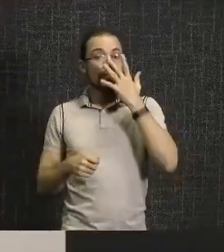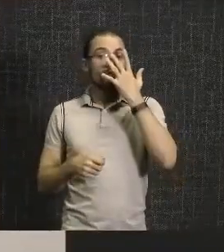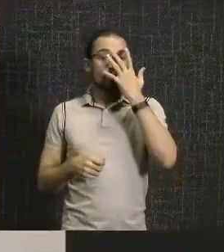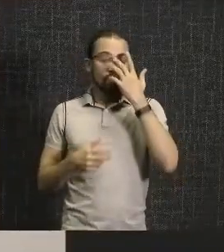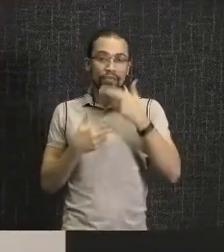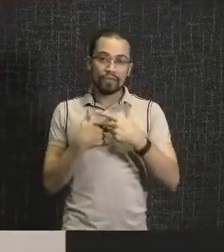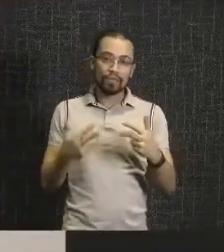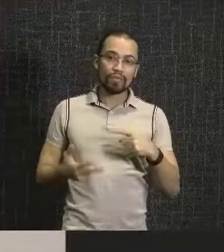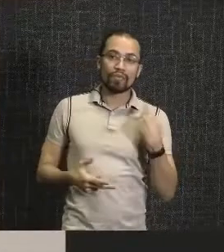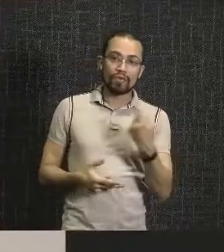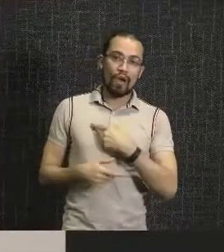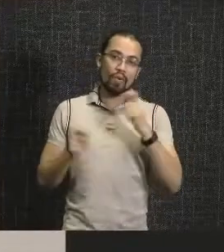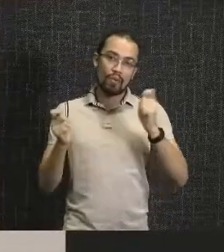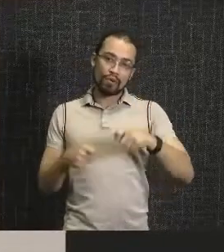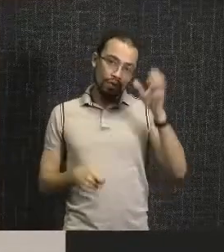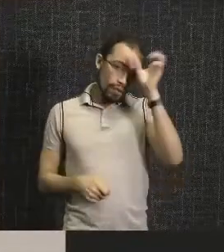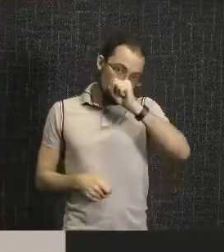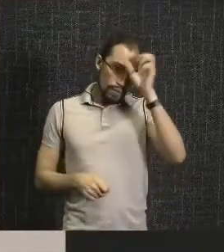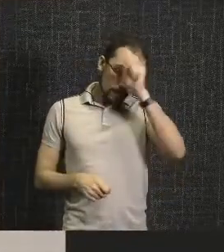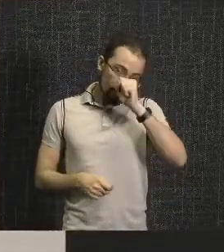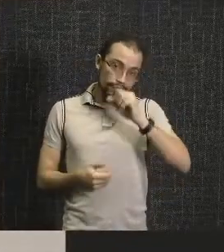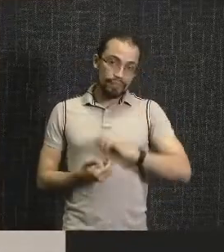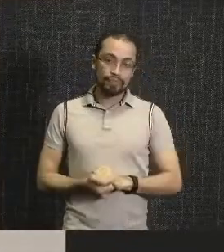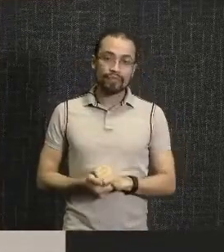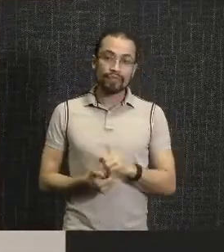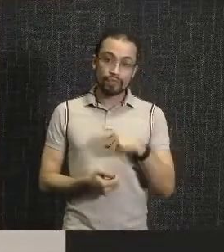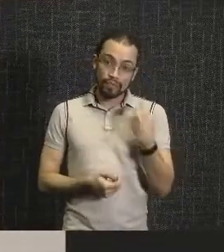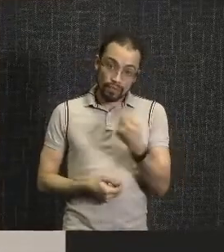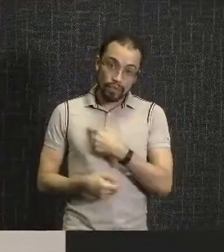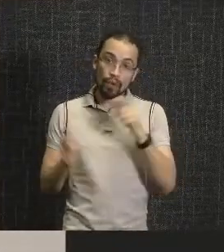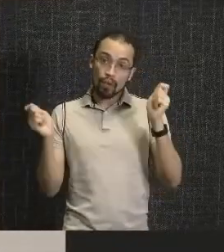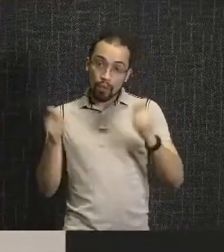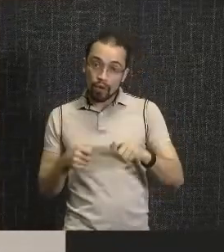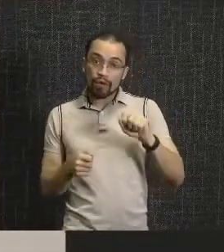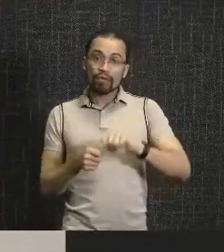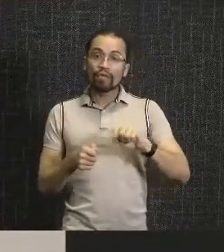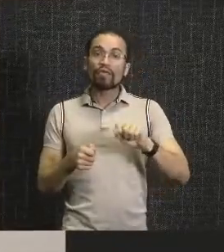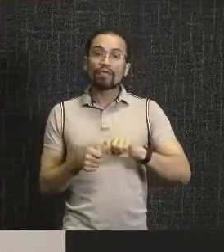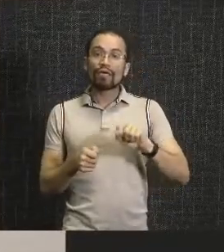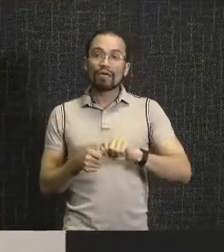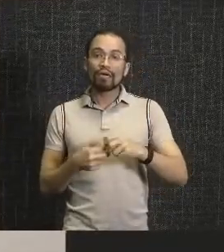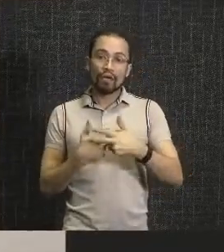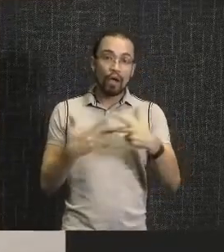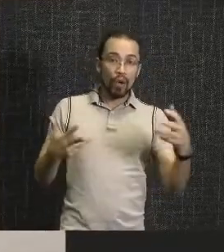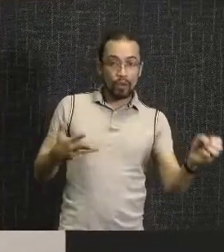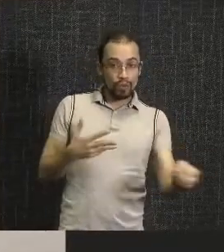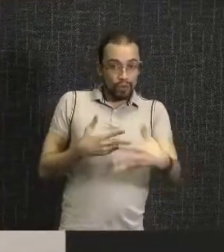que a gente possa tirar um aprendizado bacana disso, que a gente pode fazer inovação.